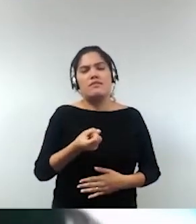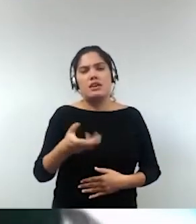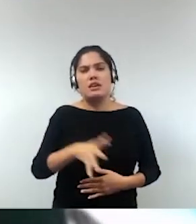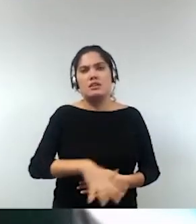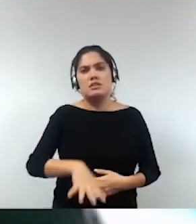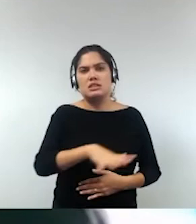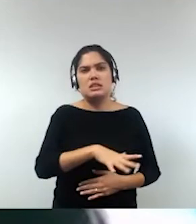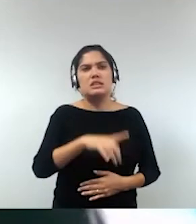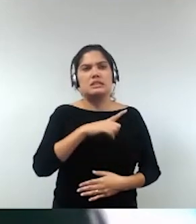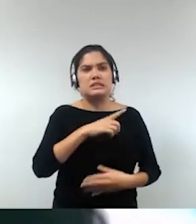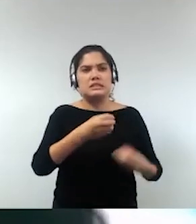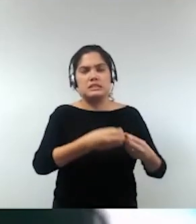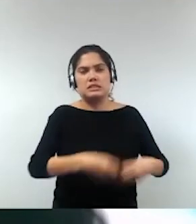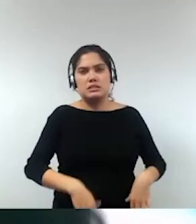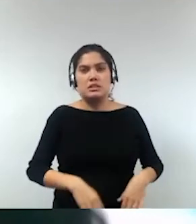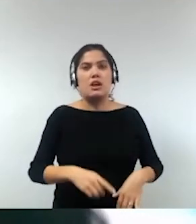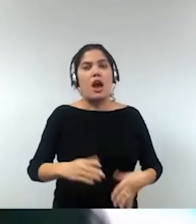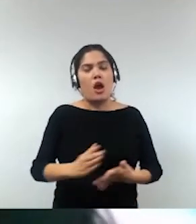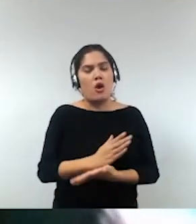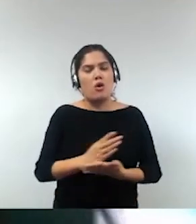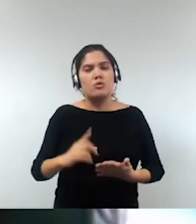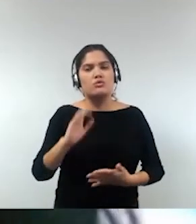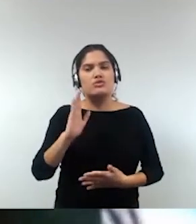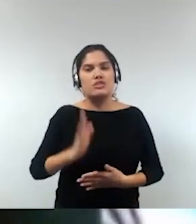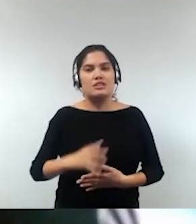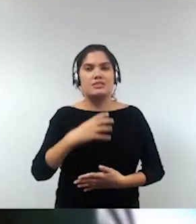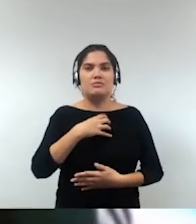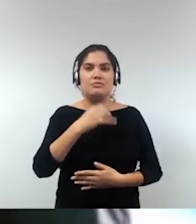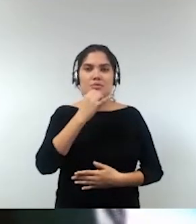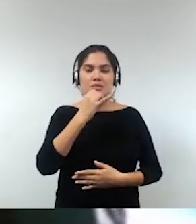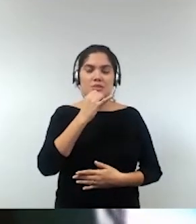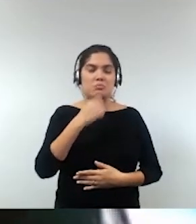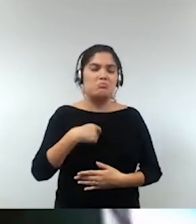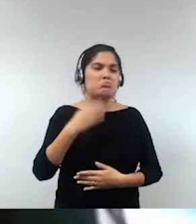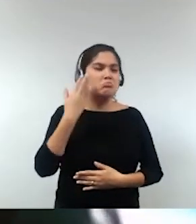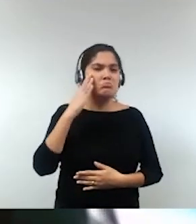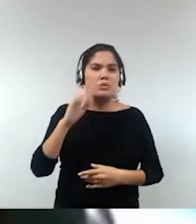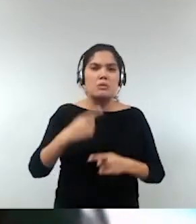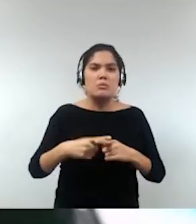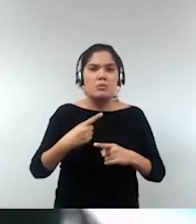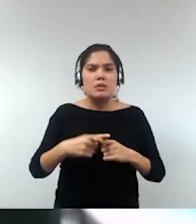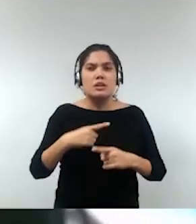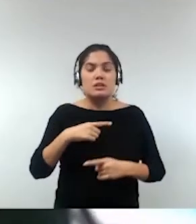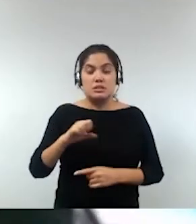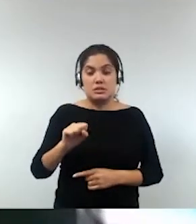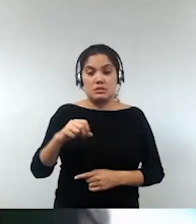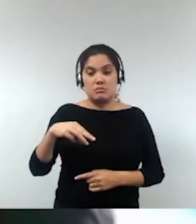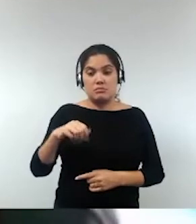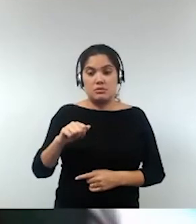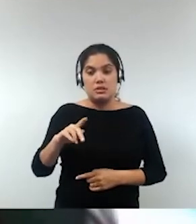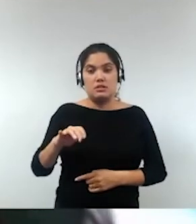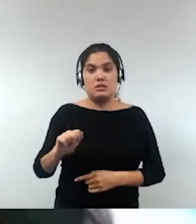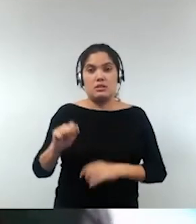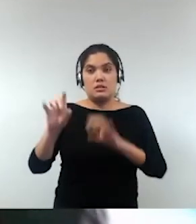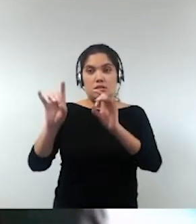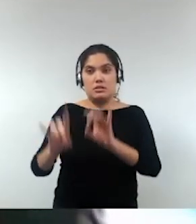afetados, alguns casos a gente já está sentindo. Por exemplo, eu não entendo por que Samanta é especialista em empresas de insolvência,